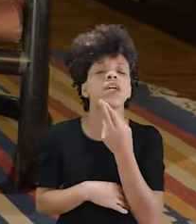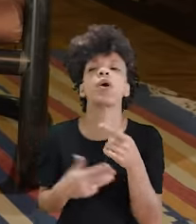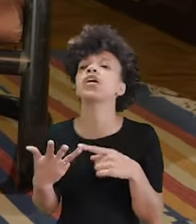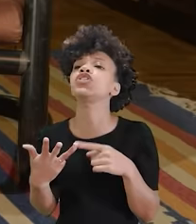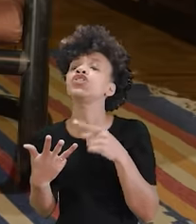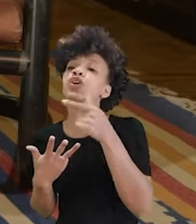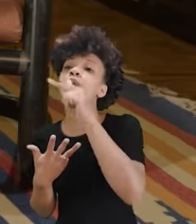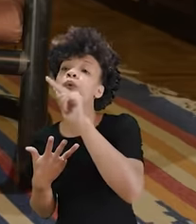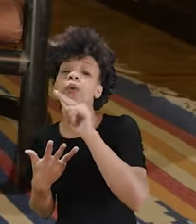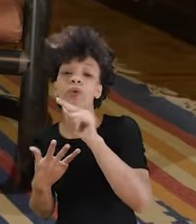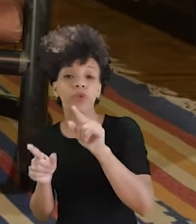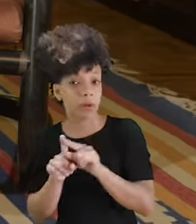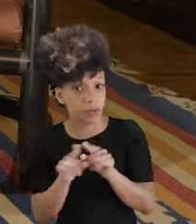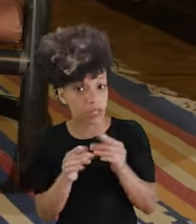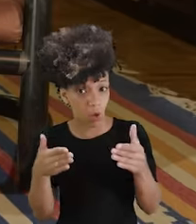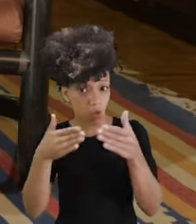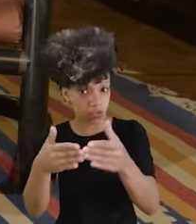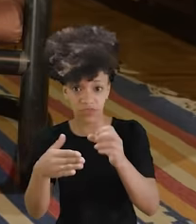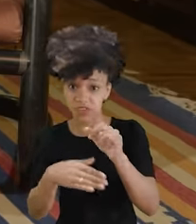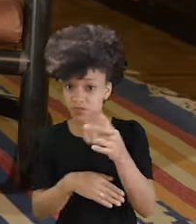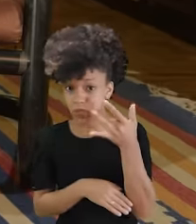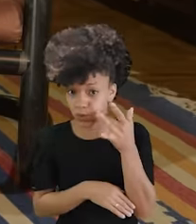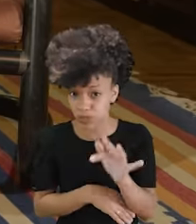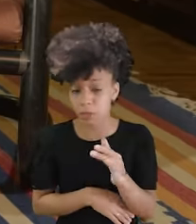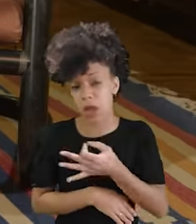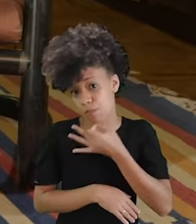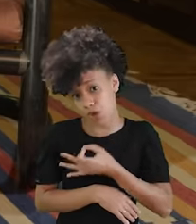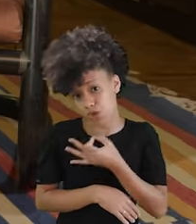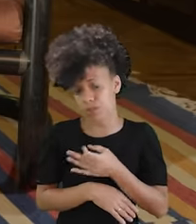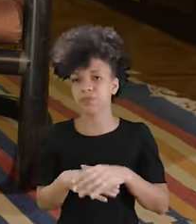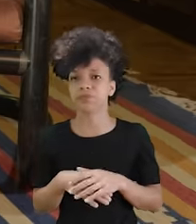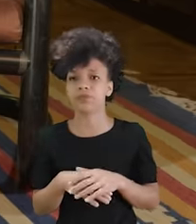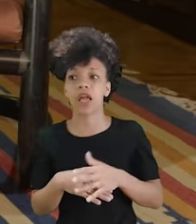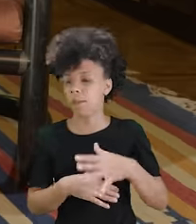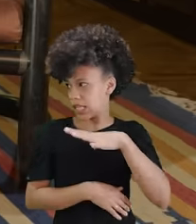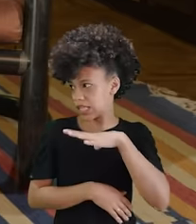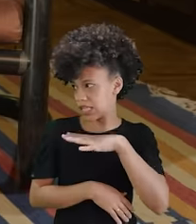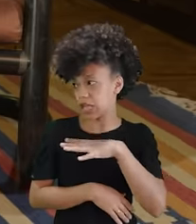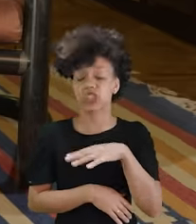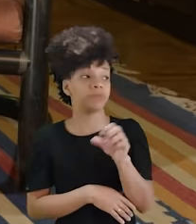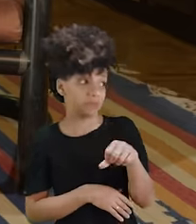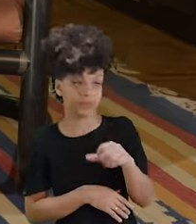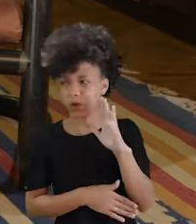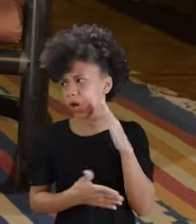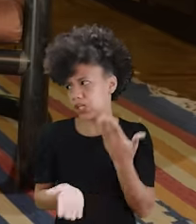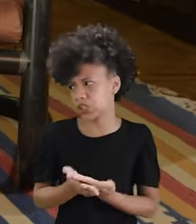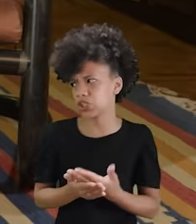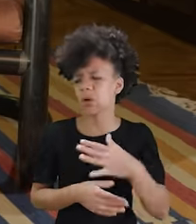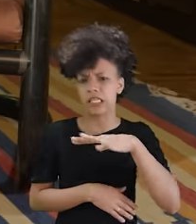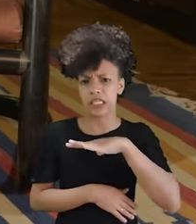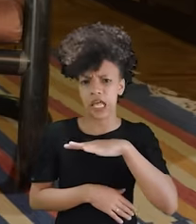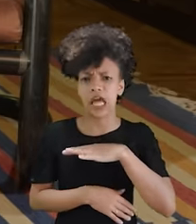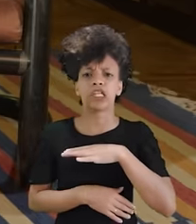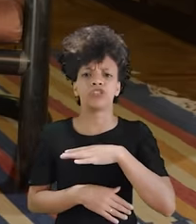restaurante tem um cara que é o que o navio para quem não faz ideia eu e aí o meu achismo é uma cidade né É o